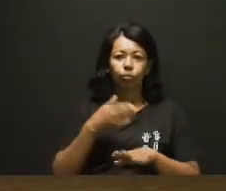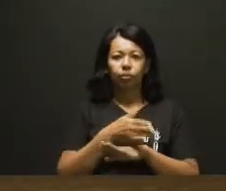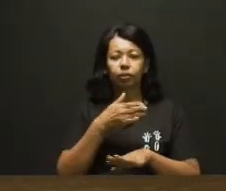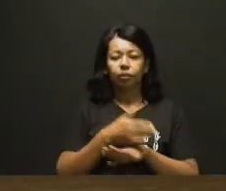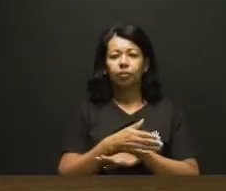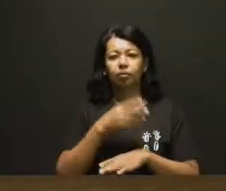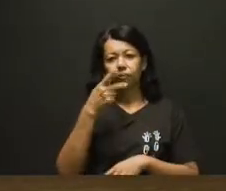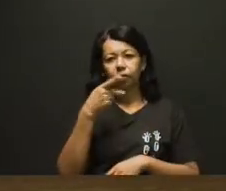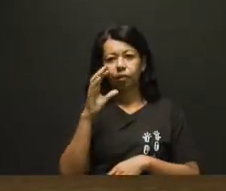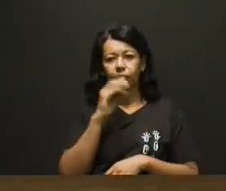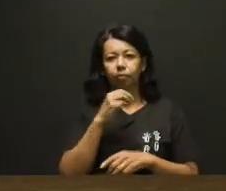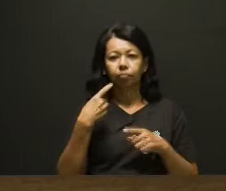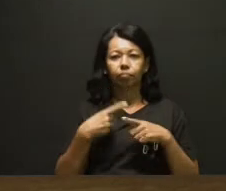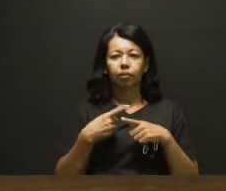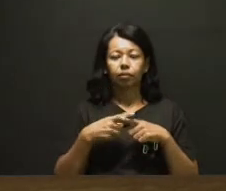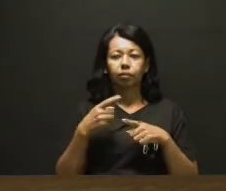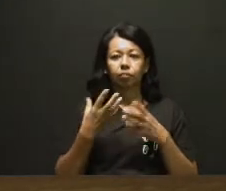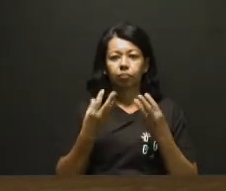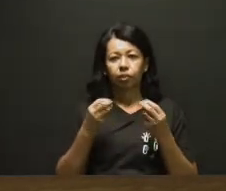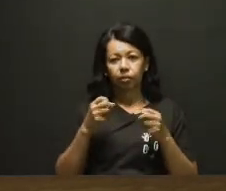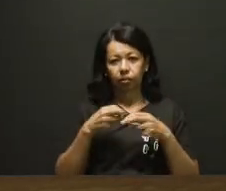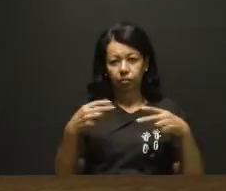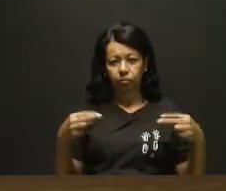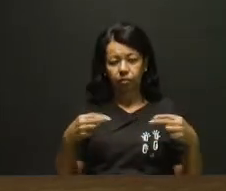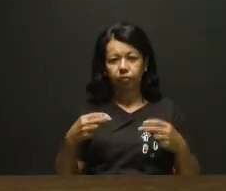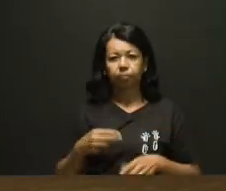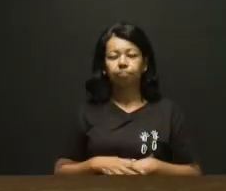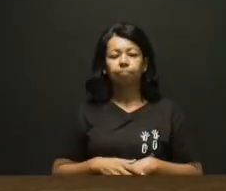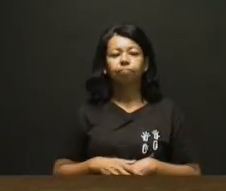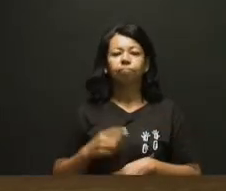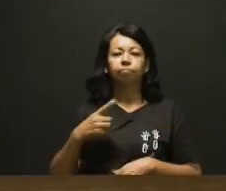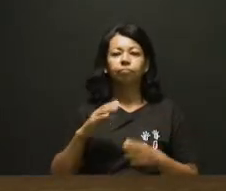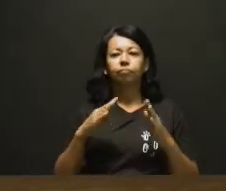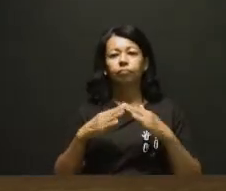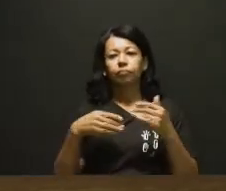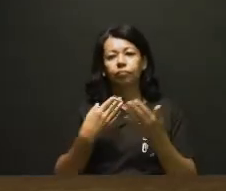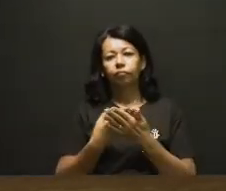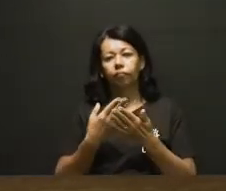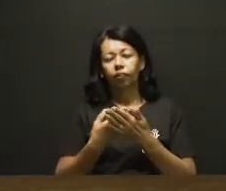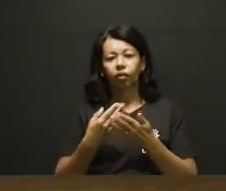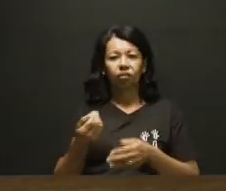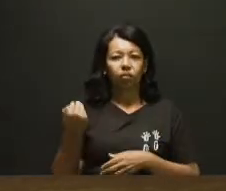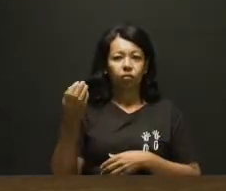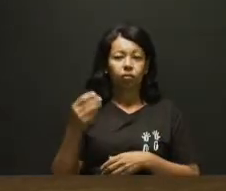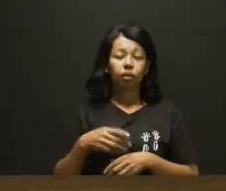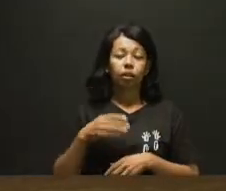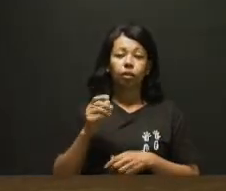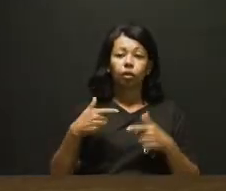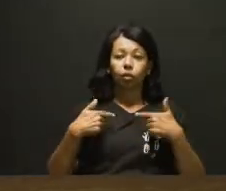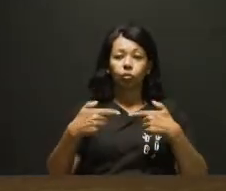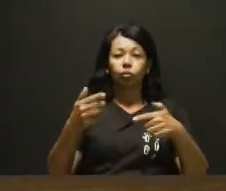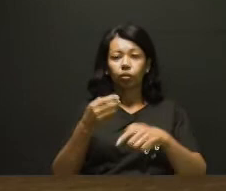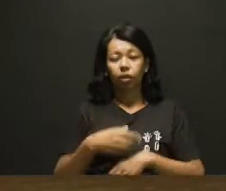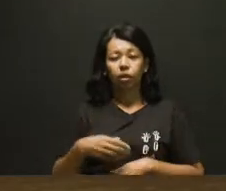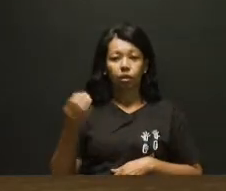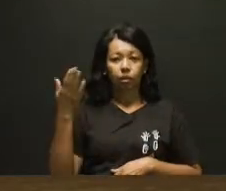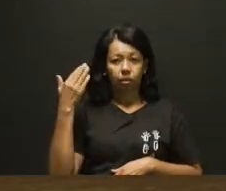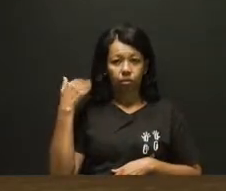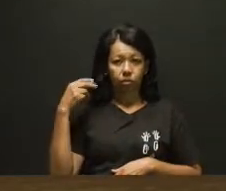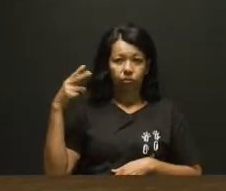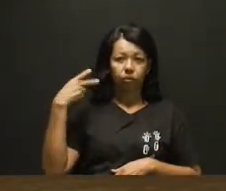muitas coisas é o princesa isabel que a minha luta é antiga desde que minha filha entrou lá vem de muito tempo o vereador sabe que